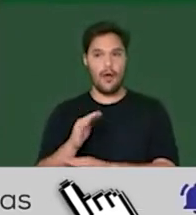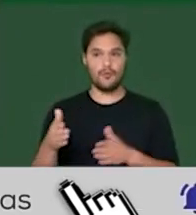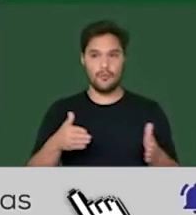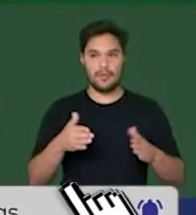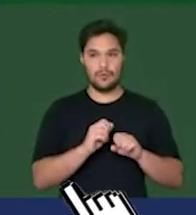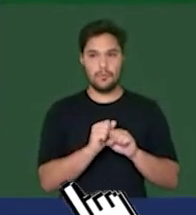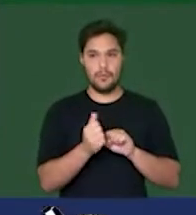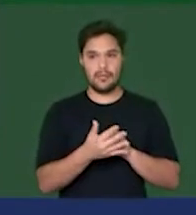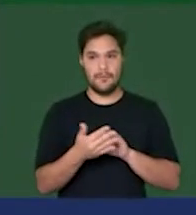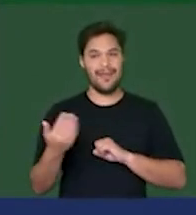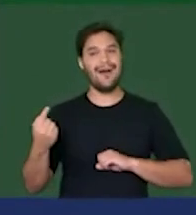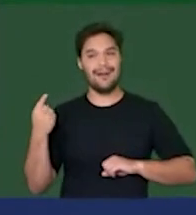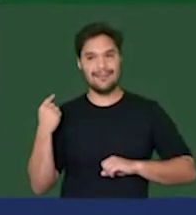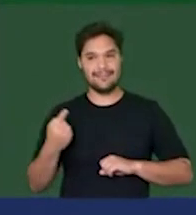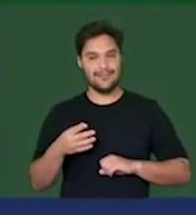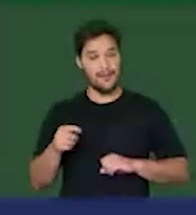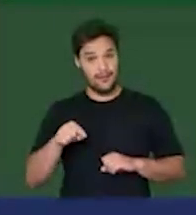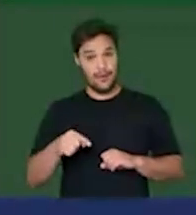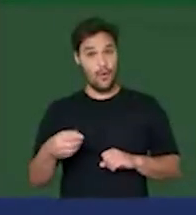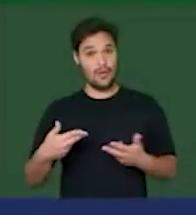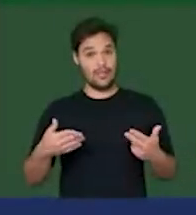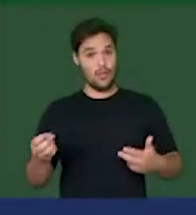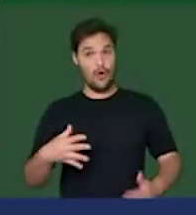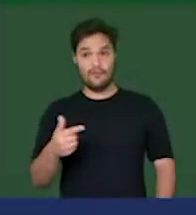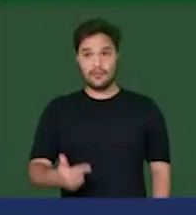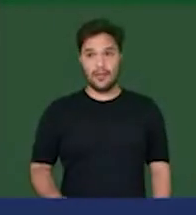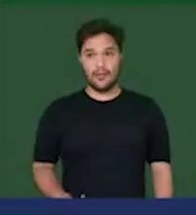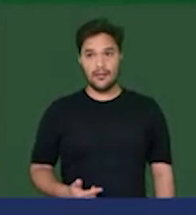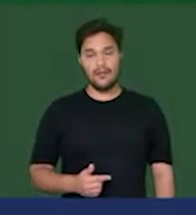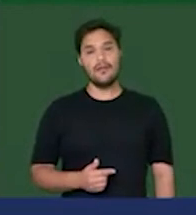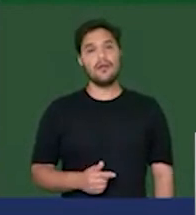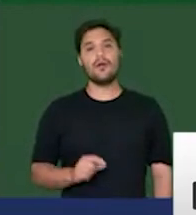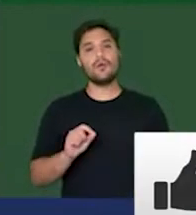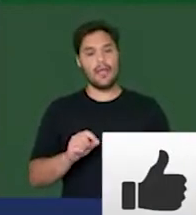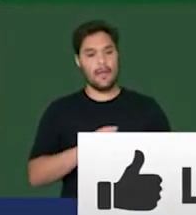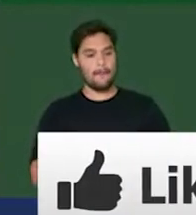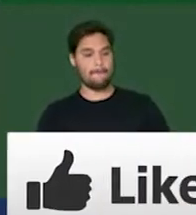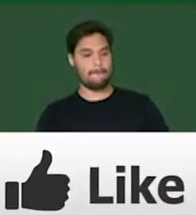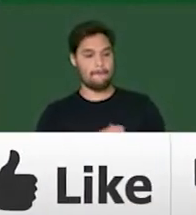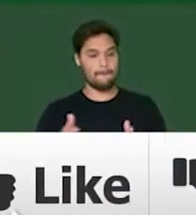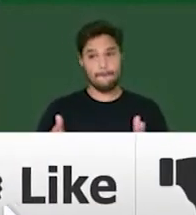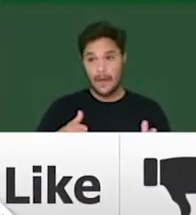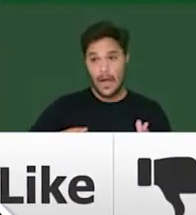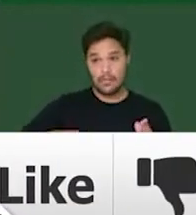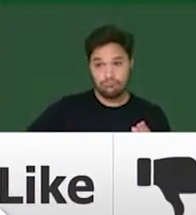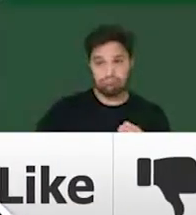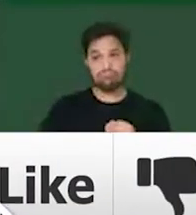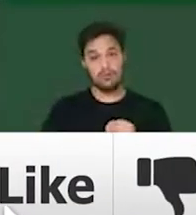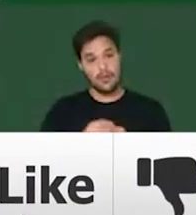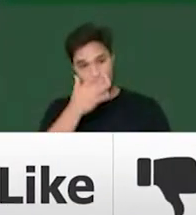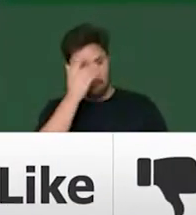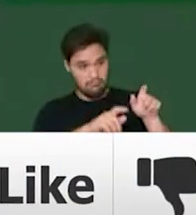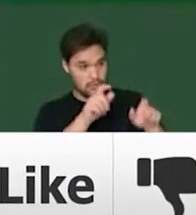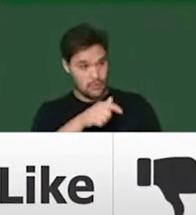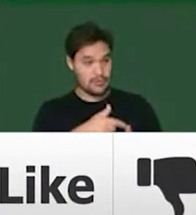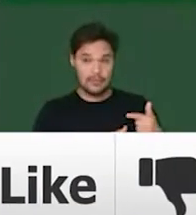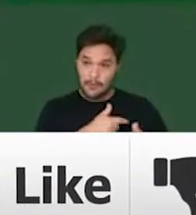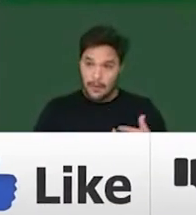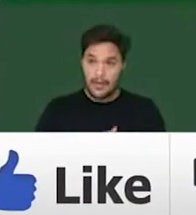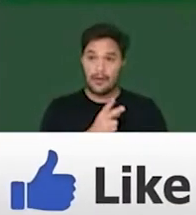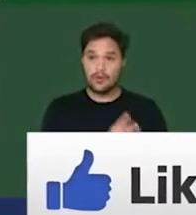o período da pandemia. Não há nenhuma inovação. O que nós estamos fazendo é estender o prazo para que os próprios